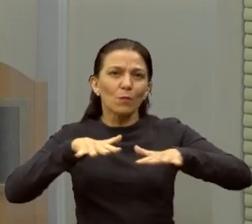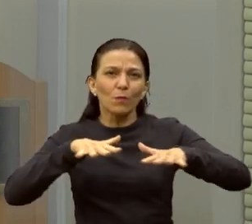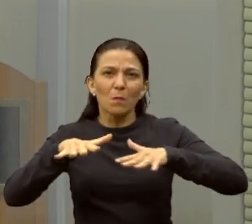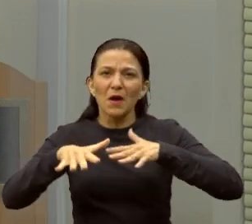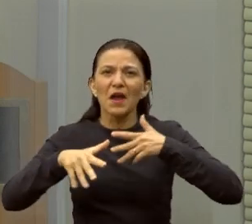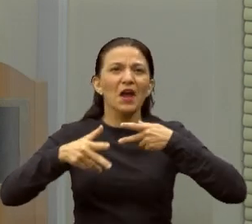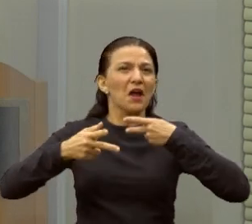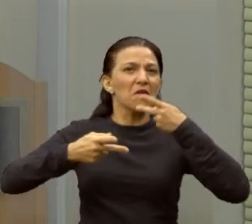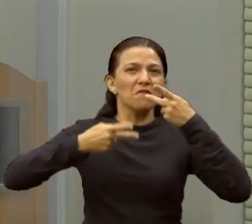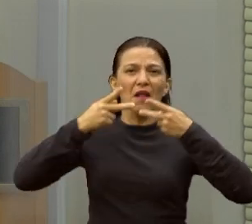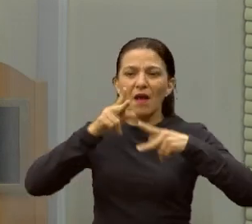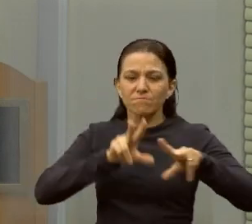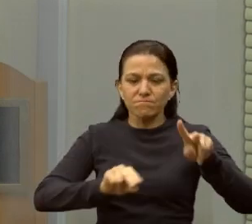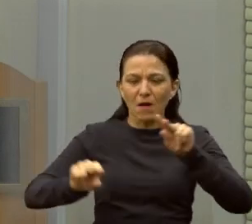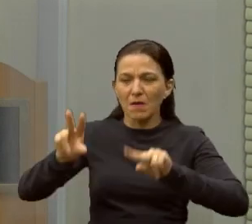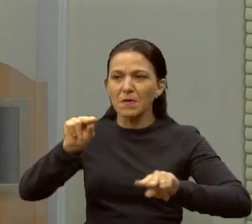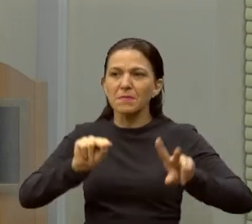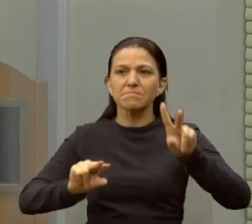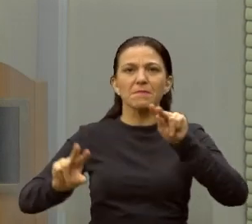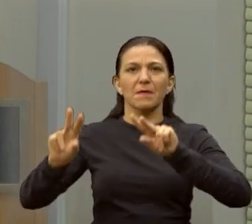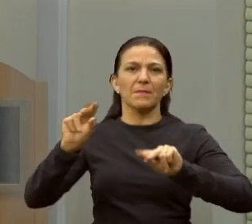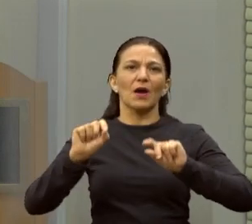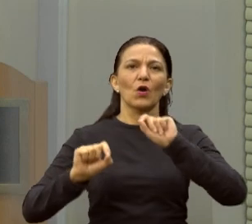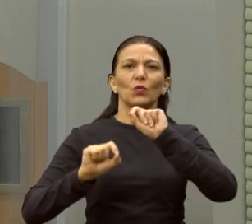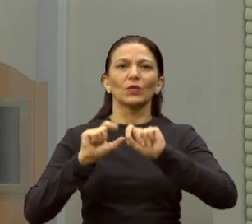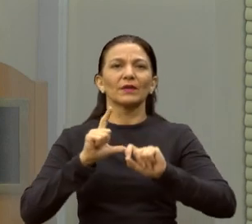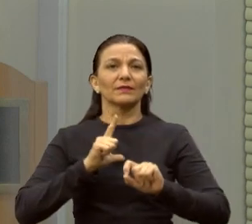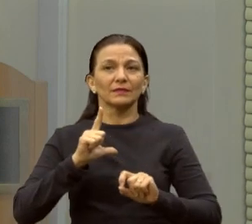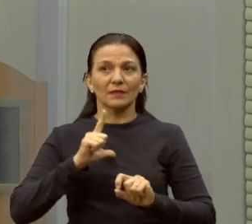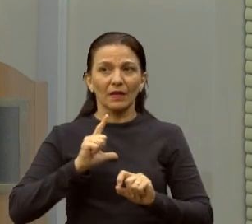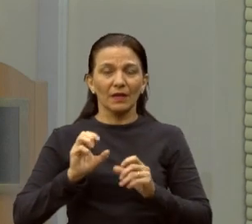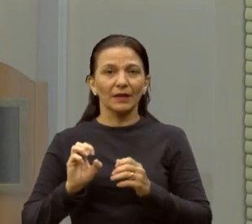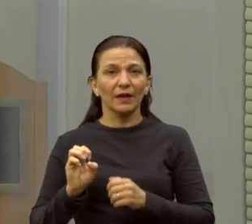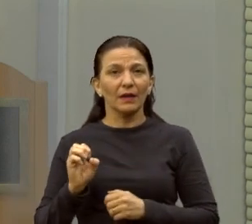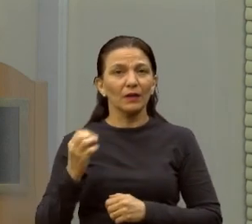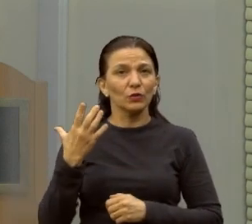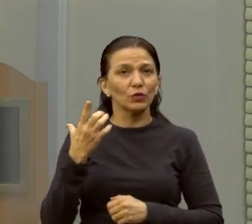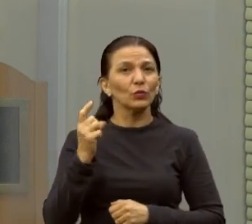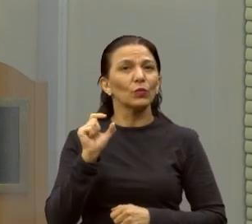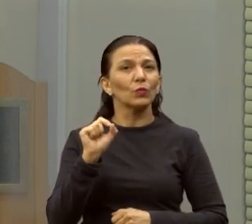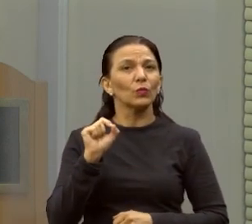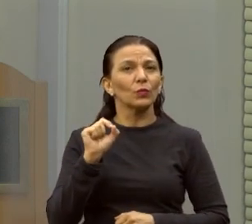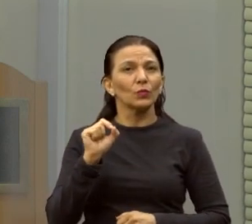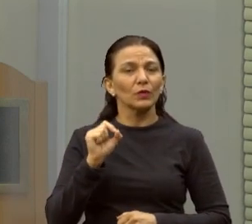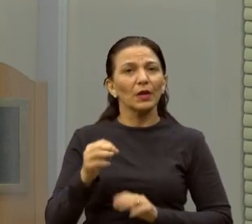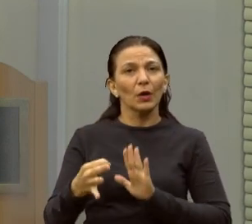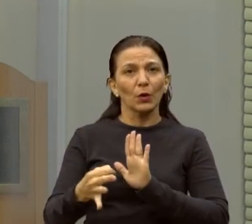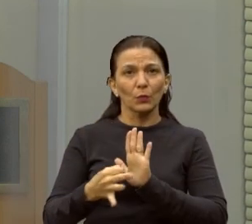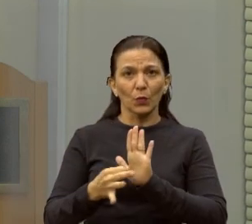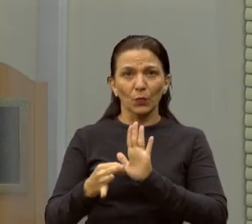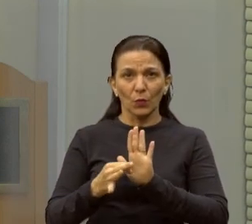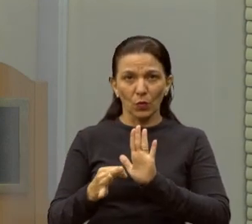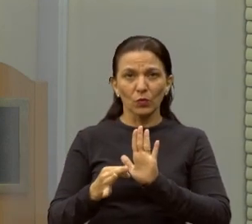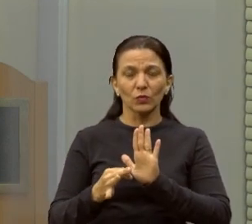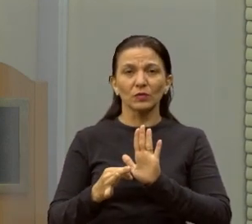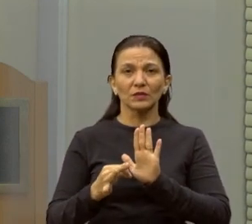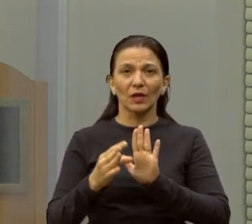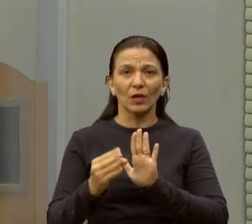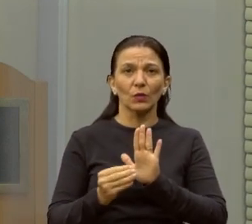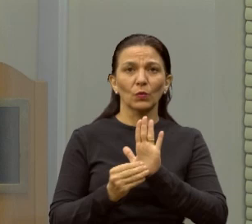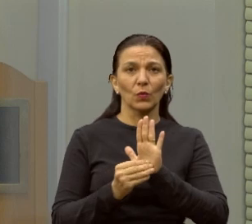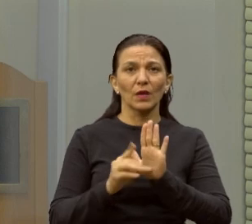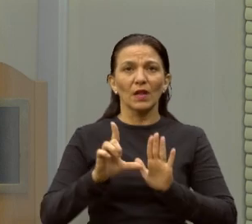nesse nessa Câmara alvoroço esse criado quando apresentaram uma proposta de m da lei orgânica para dar